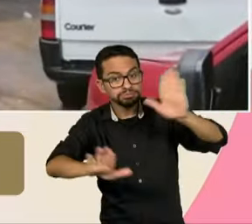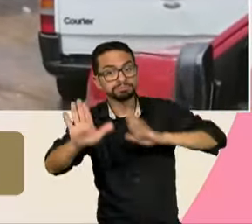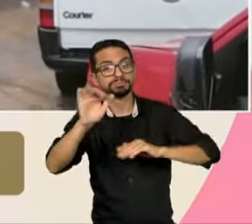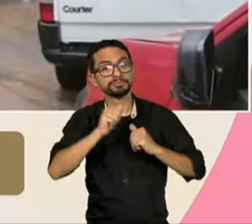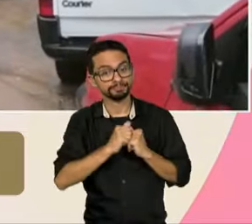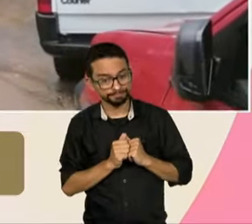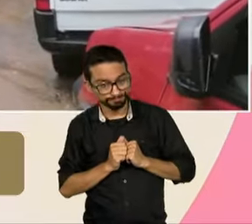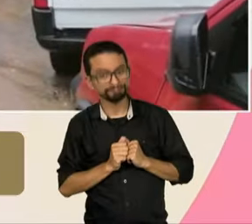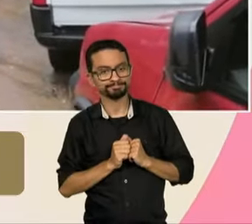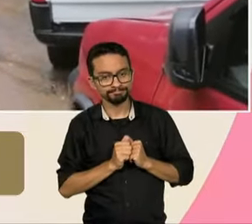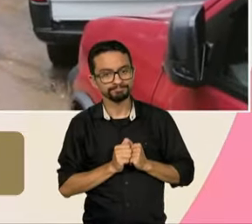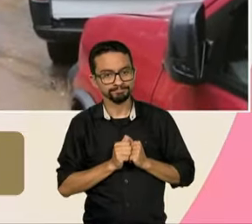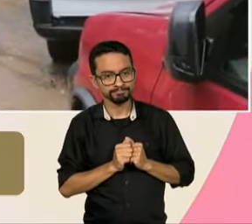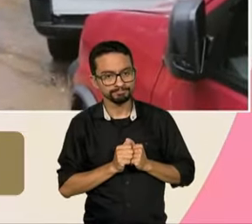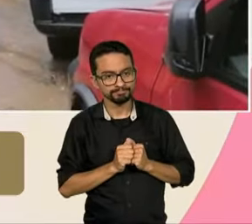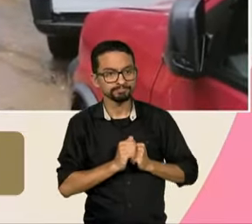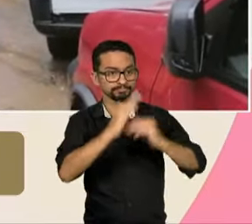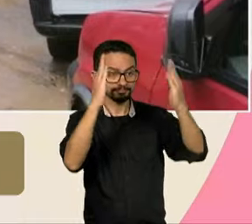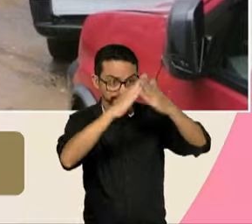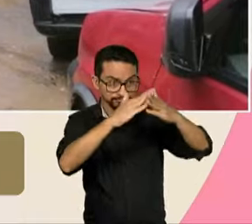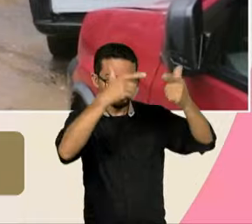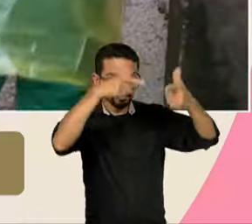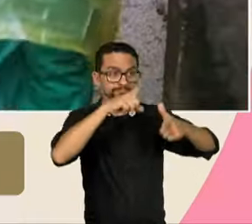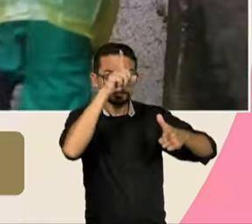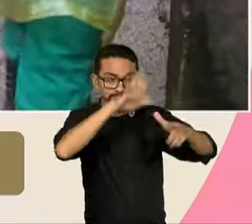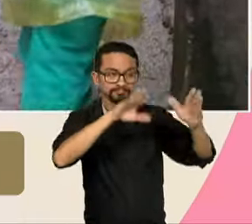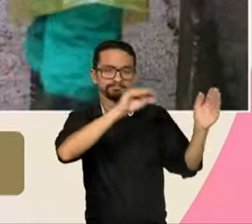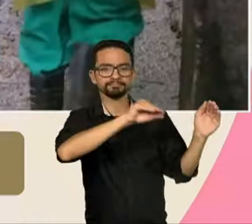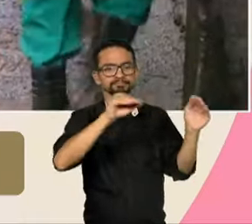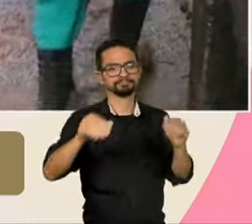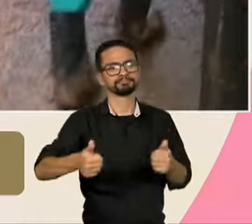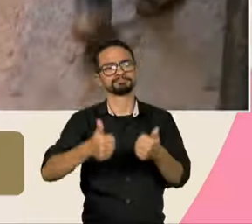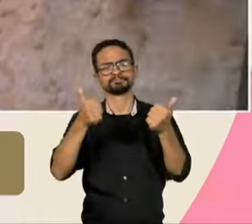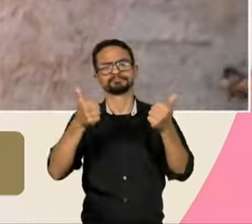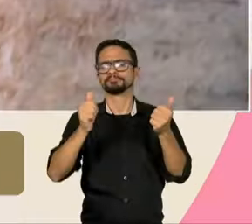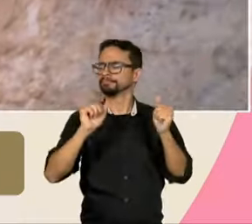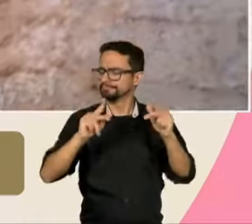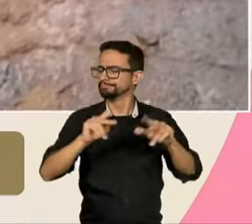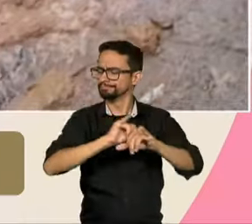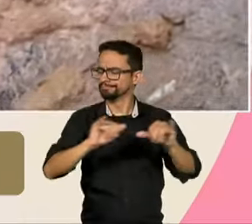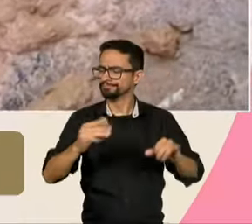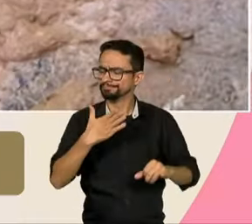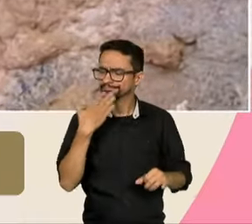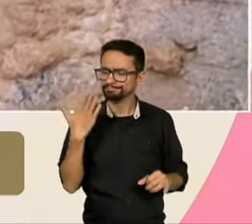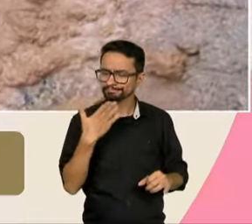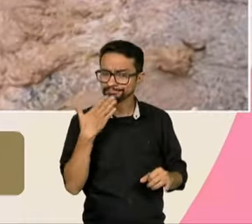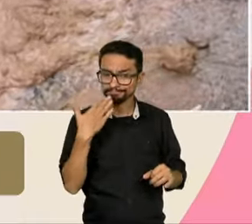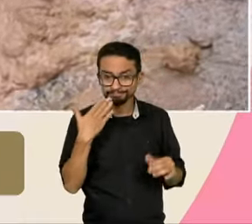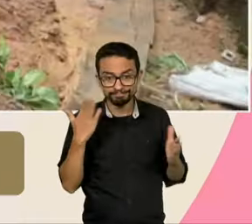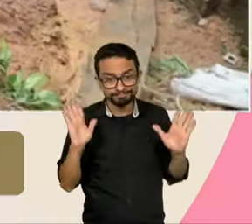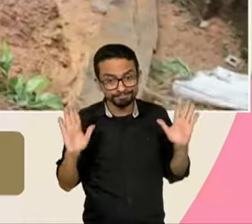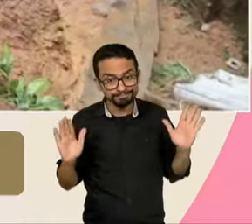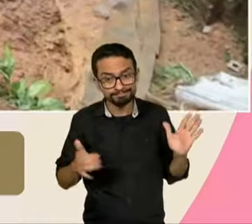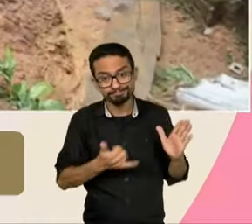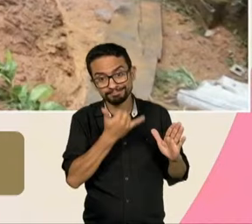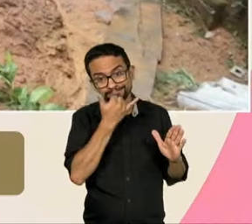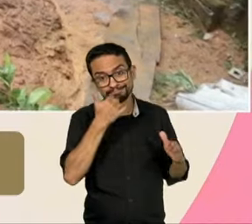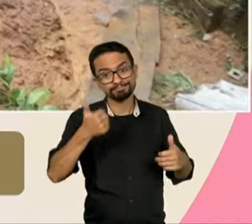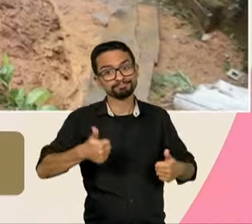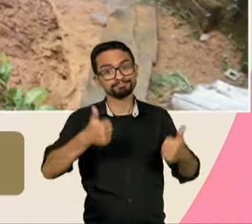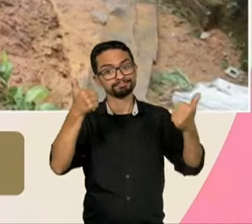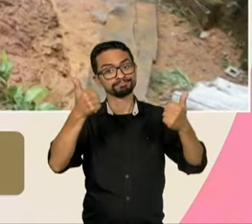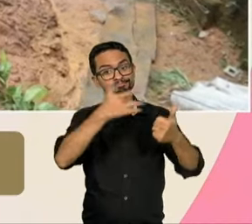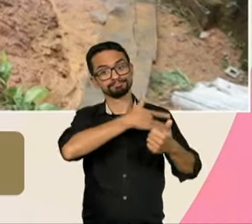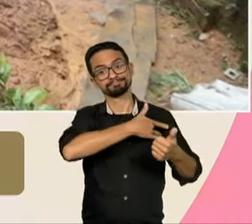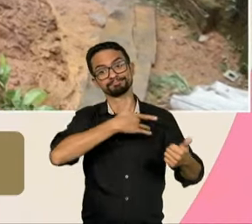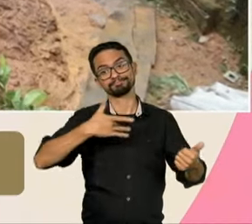o ideal é você se deslocar. Infelizmente, gente, é fácil falar, não é fácil fazer, porque as pessoas... Mas eu acho que é uma saída.